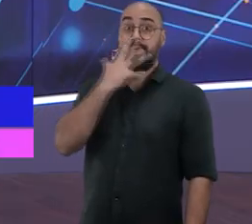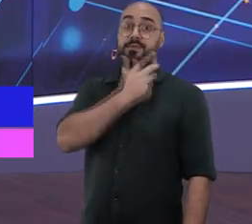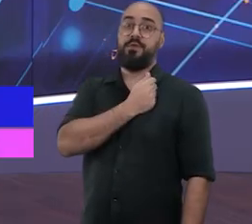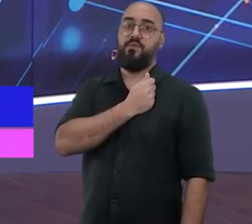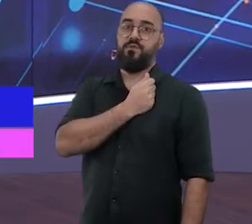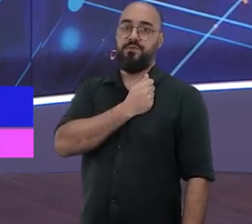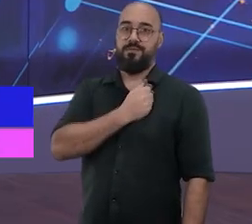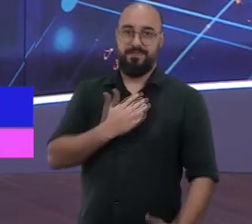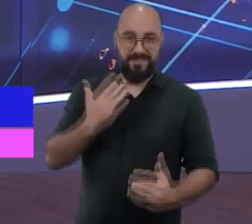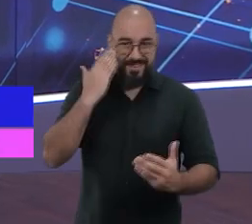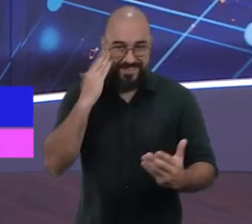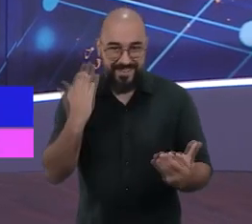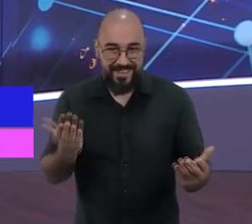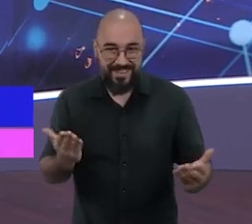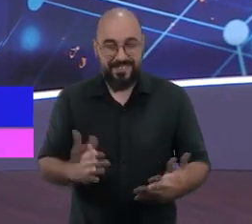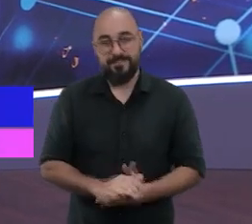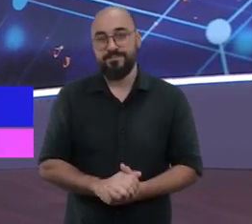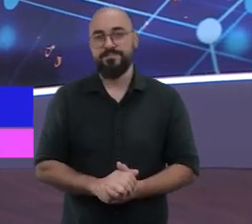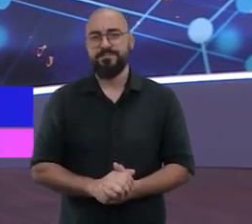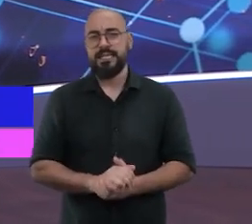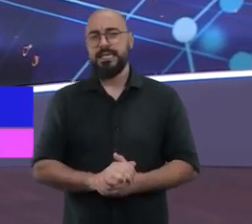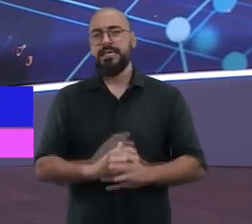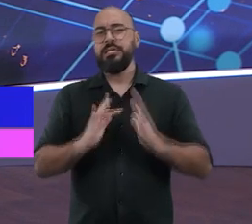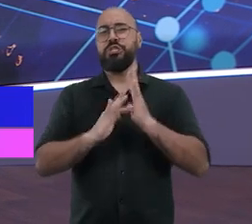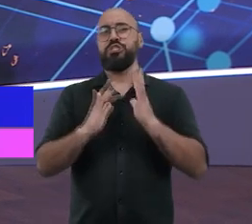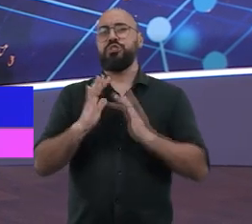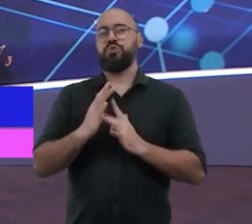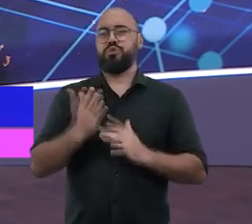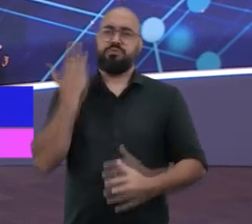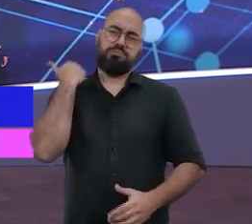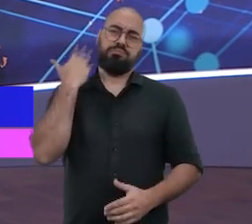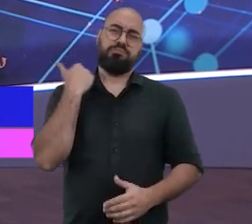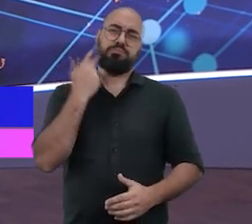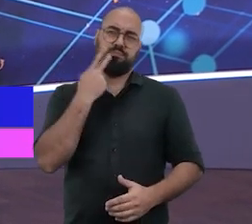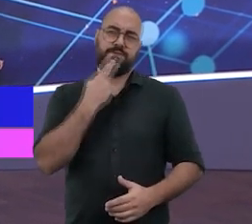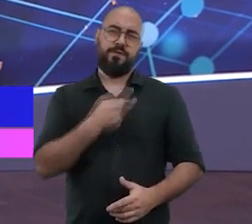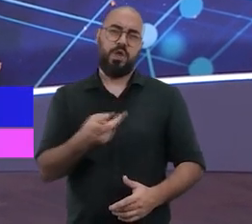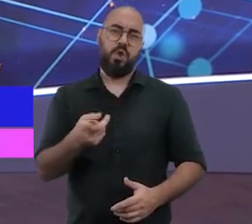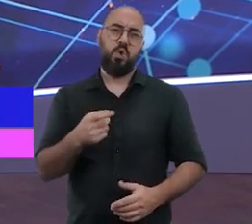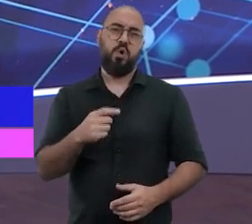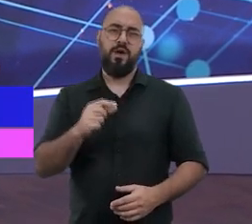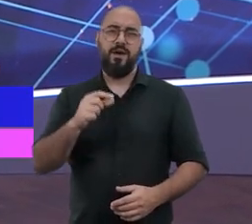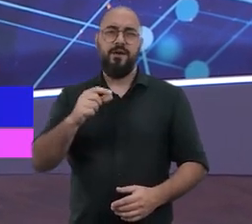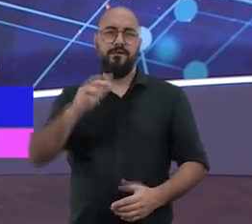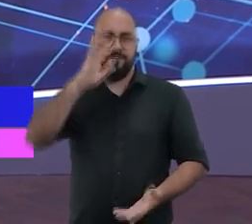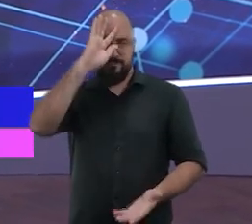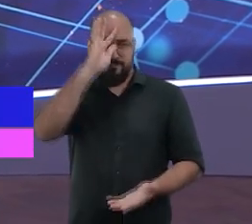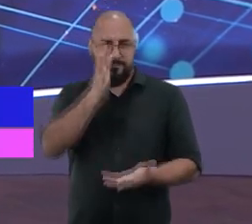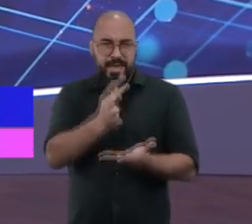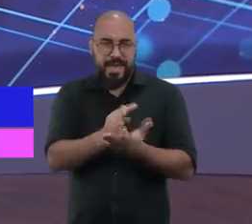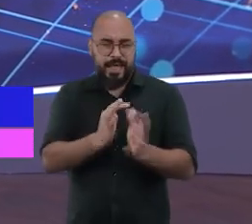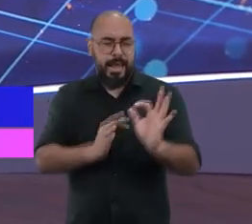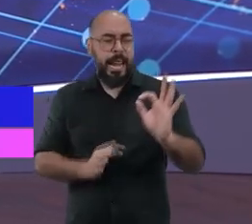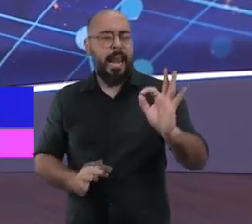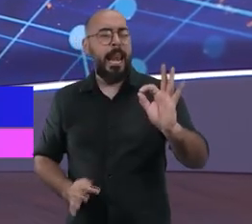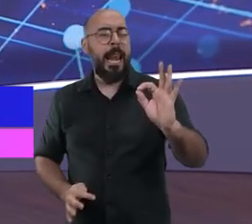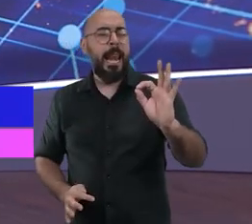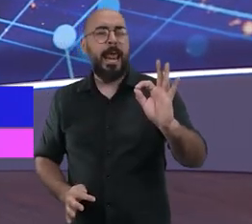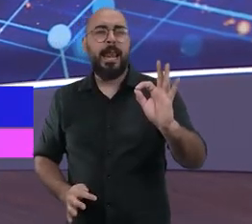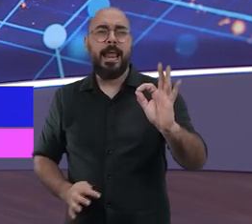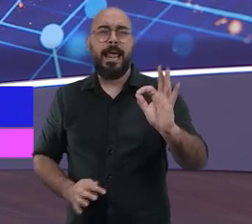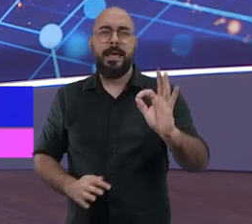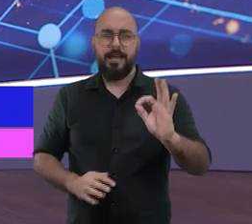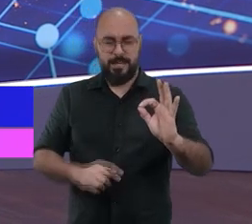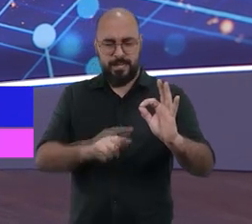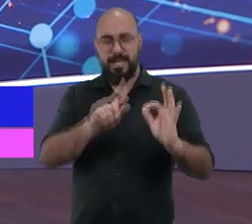vez, Jesus falou de uma fé do tamanho de um grão de mostarda.